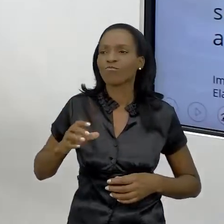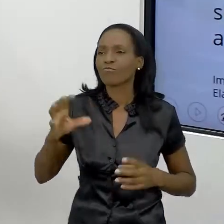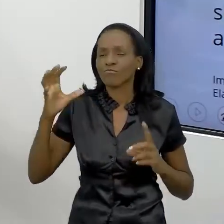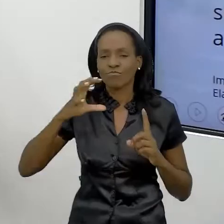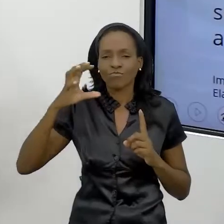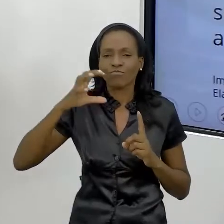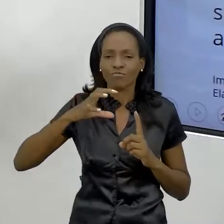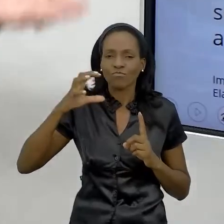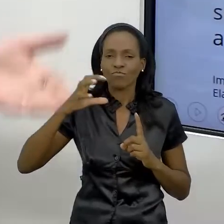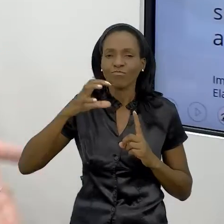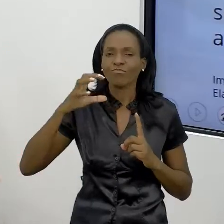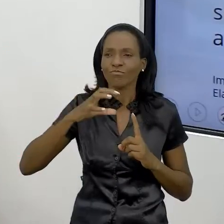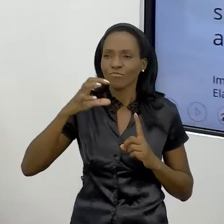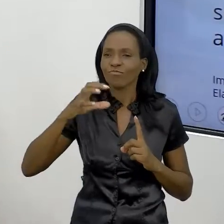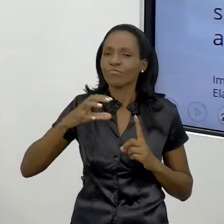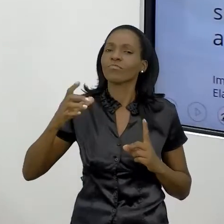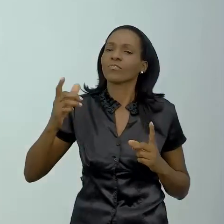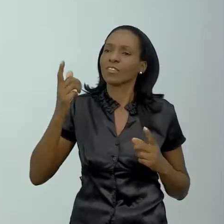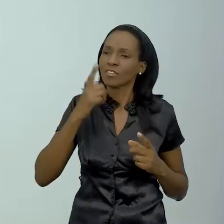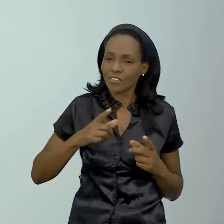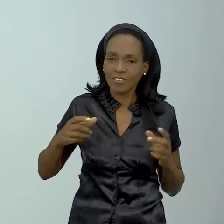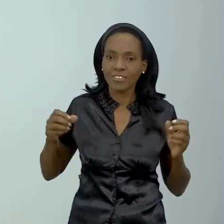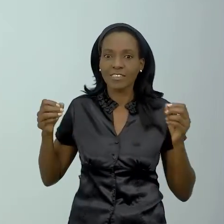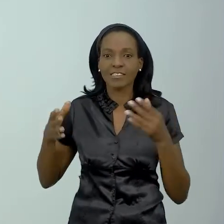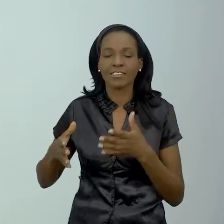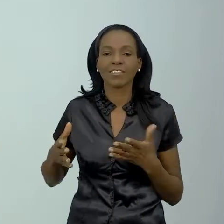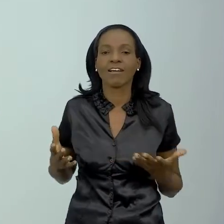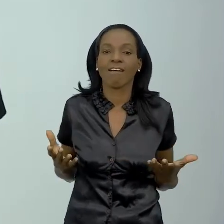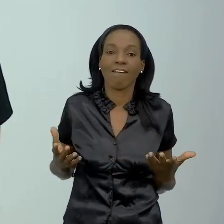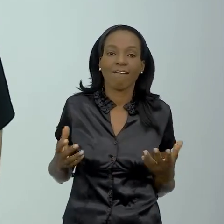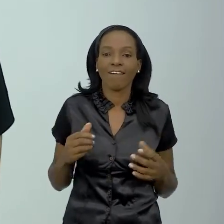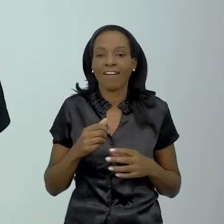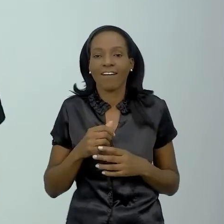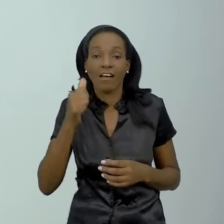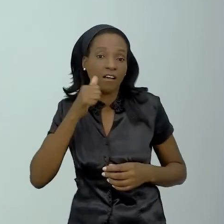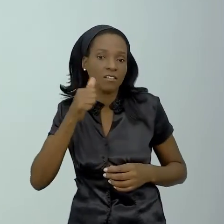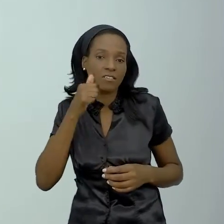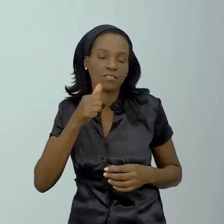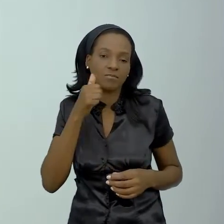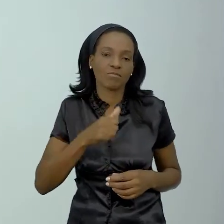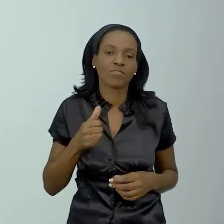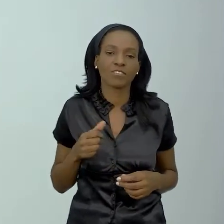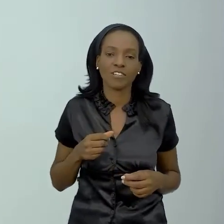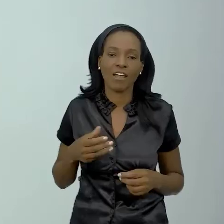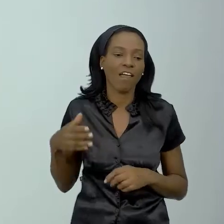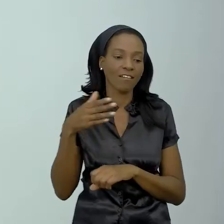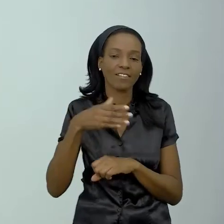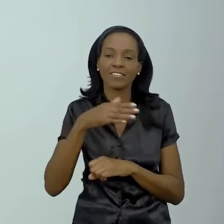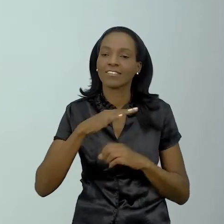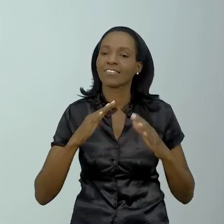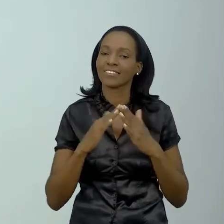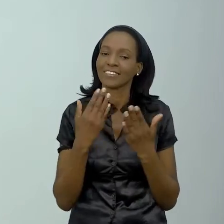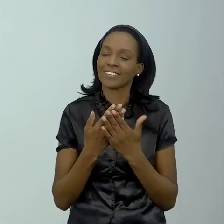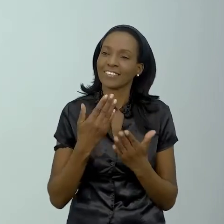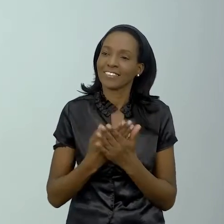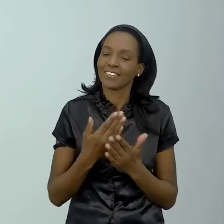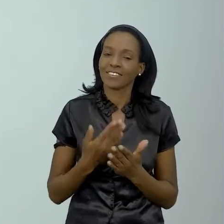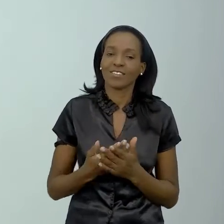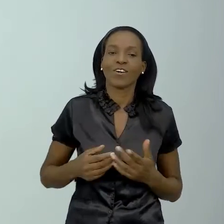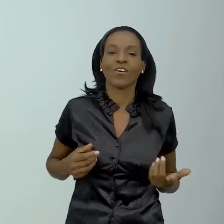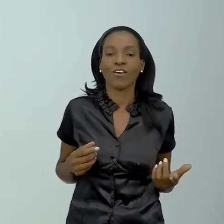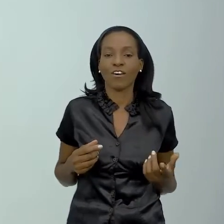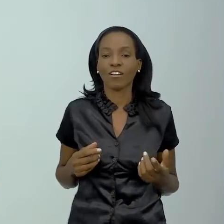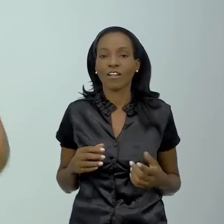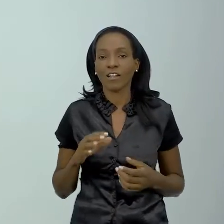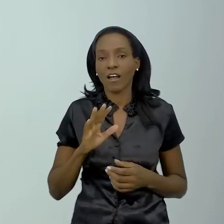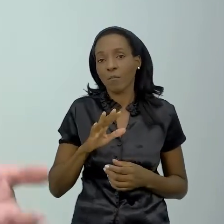qualquer mulher conseguisse chegar lá. Ou então, assim, pega na antiguidade. As mulheres eram proibidas de frequentarem escolas e como não frequentavam escolas,